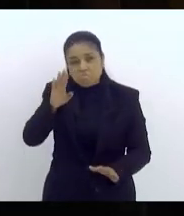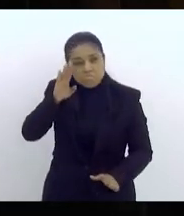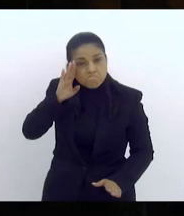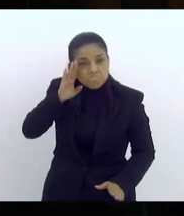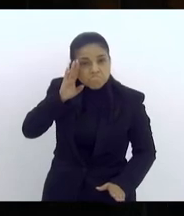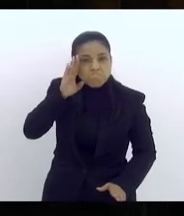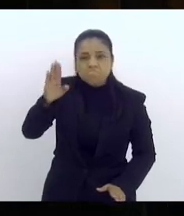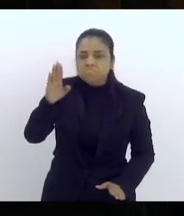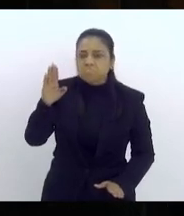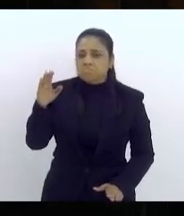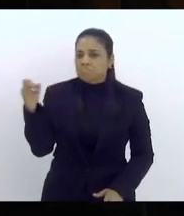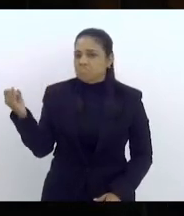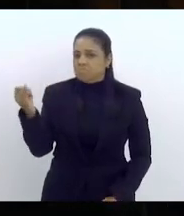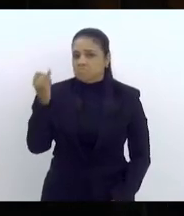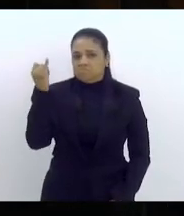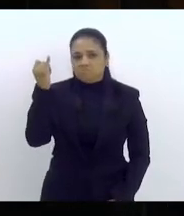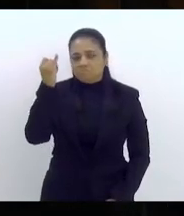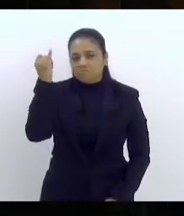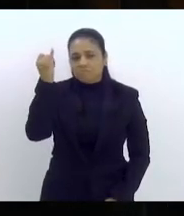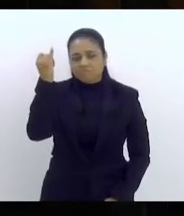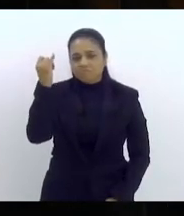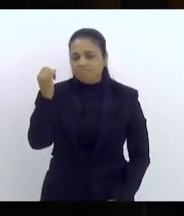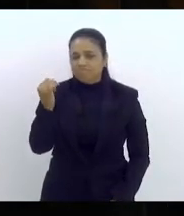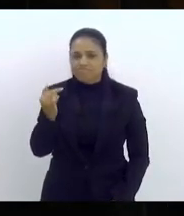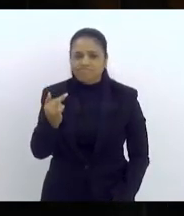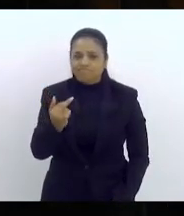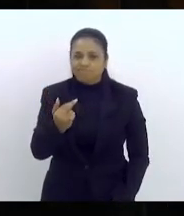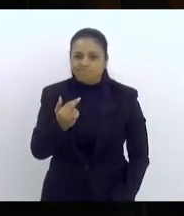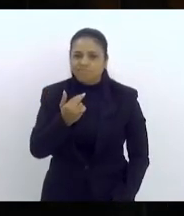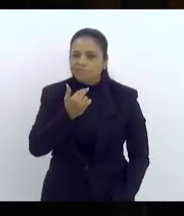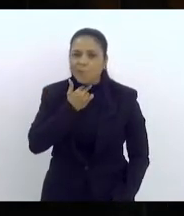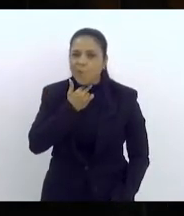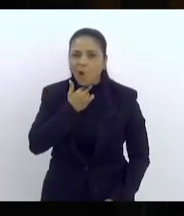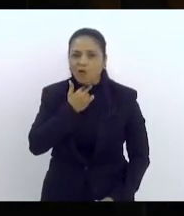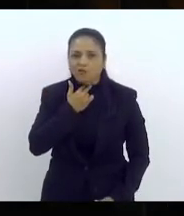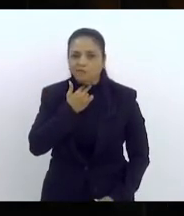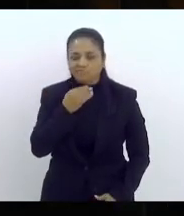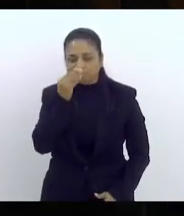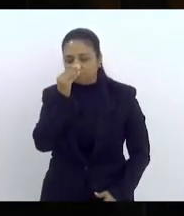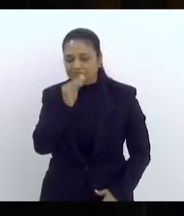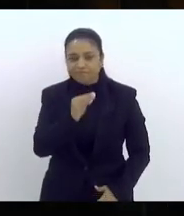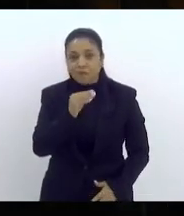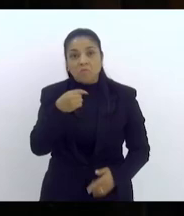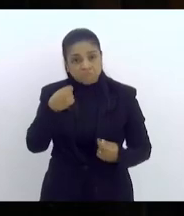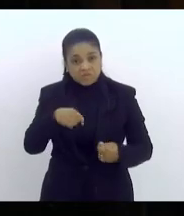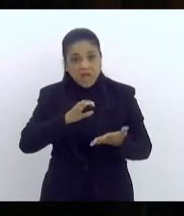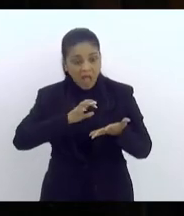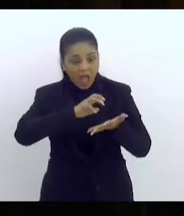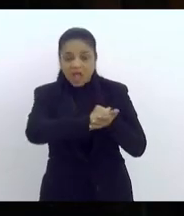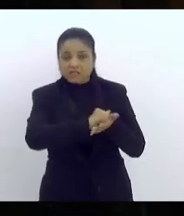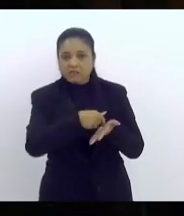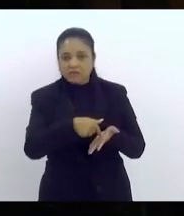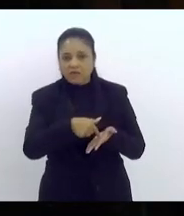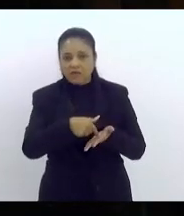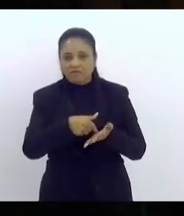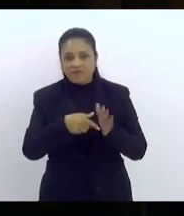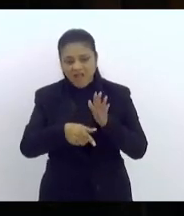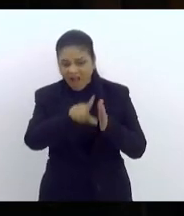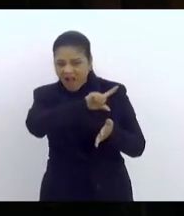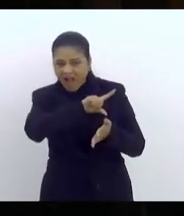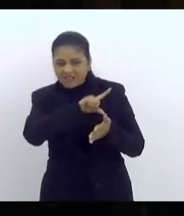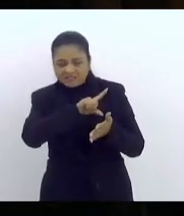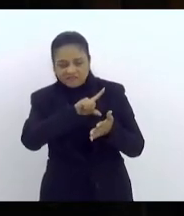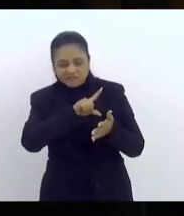que a gente não pode deixar de fazer esse registro porque em outras ocasiões se maquiaram o orçamento e a gente não teve